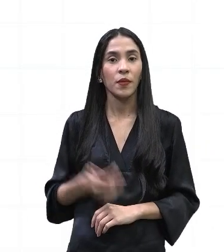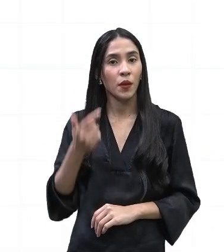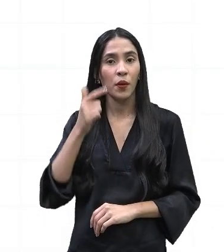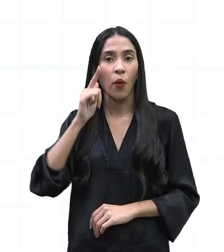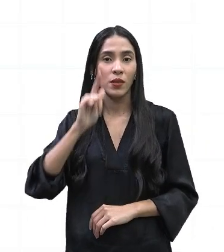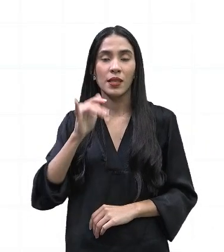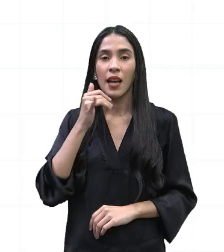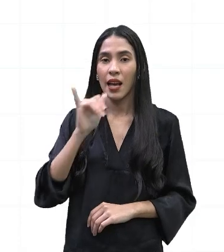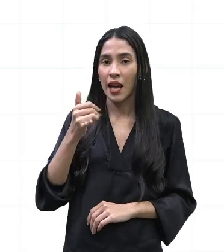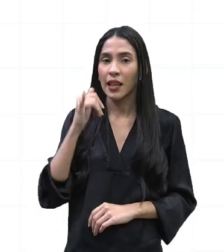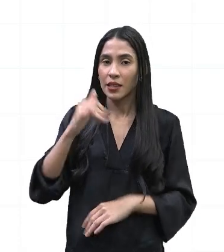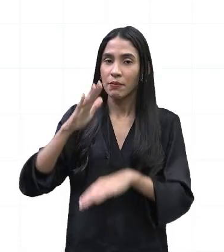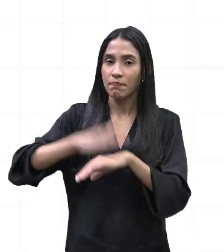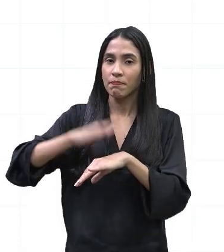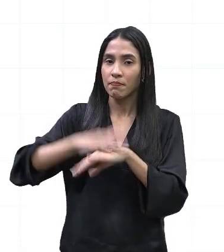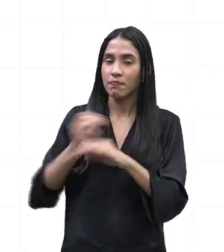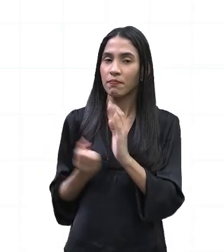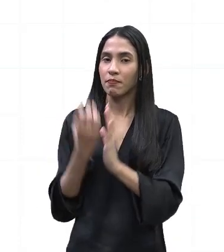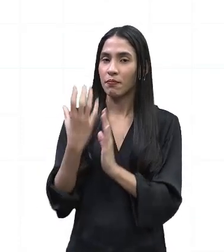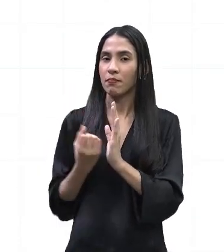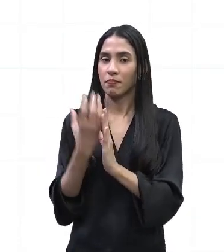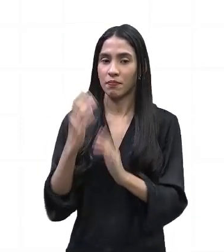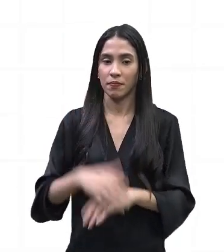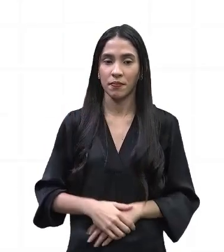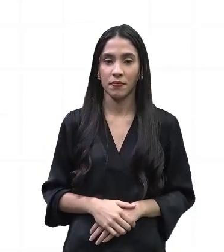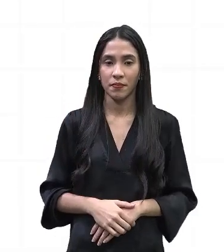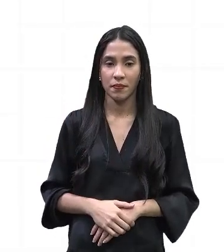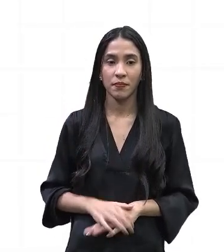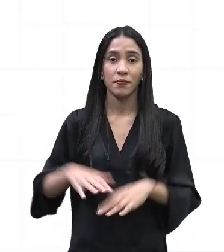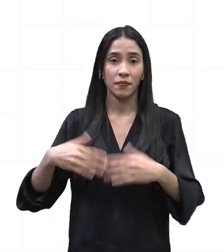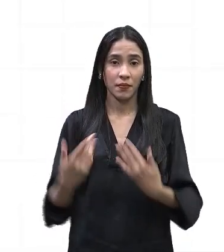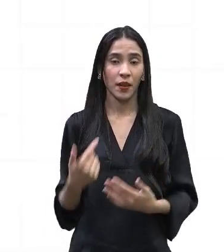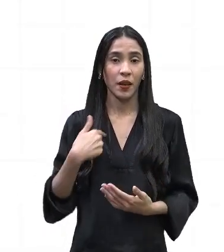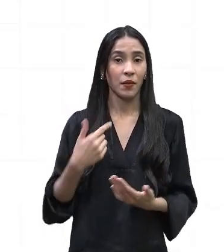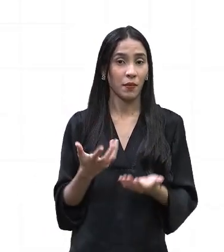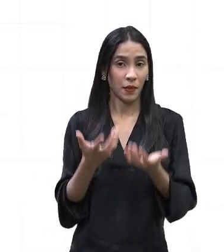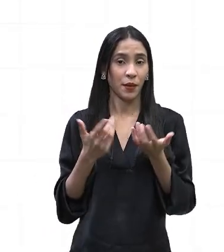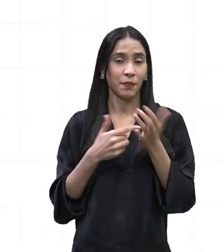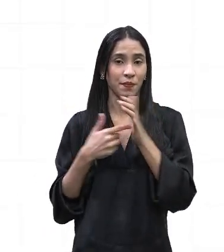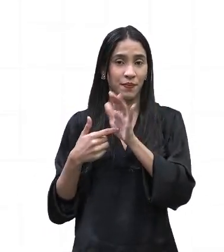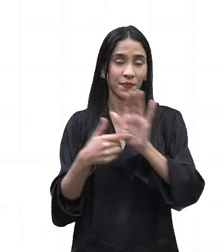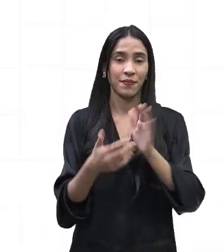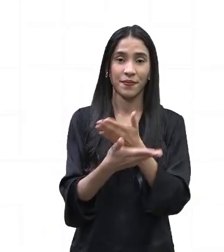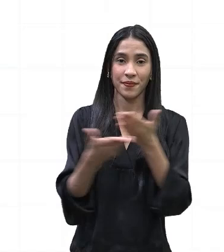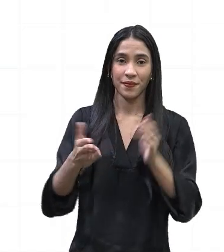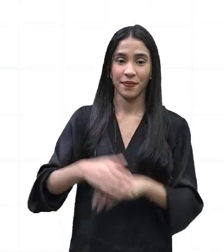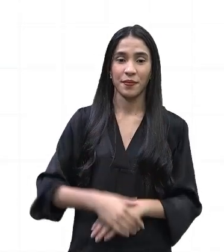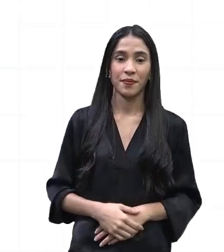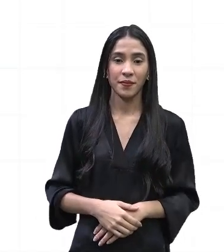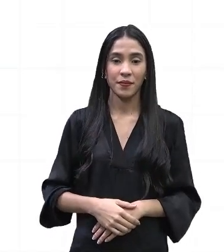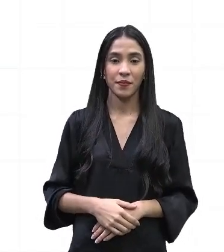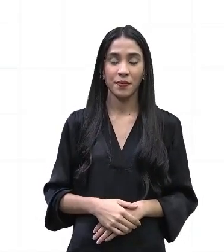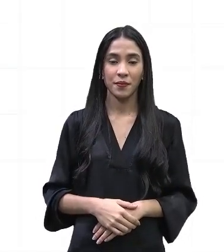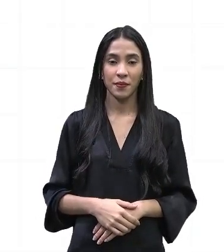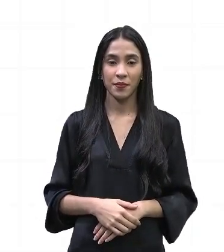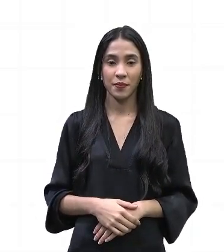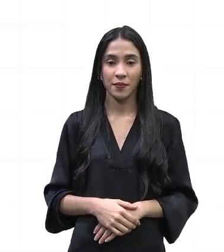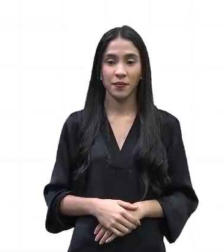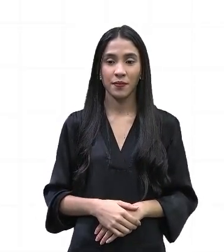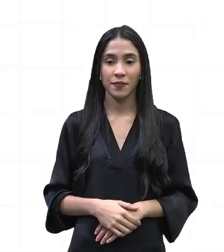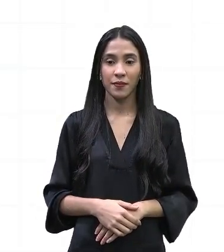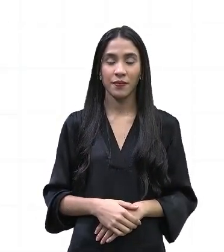a energia seja produzida a partir dali, tá bom? E aí, gente, eu quero apresentar aqui para vocês, vou só avançar um pouquinho,